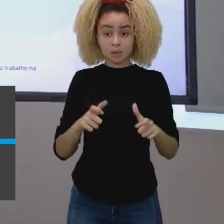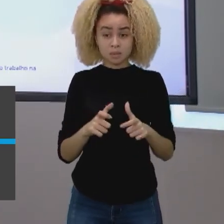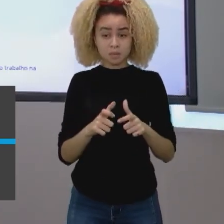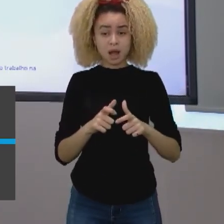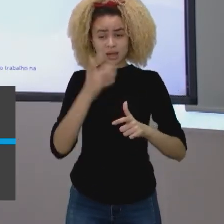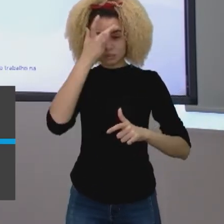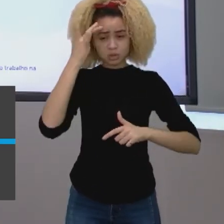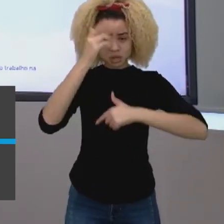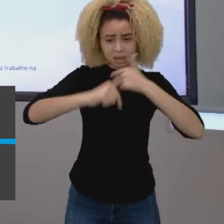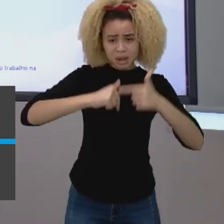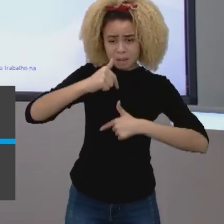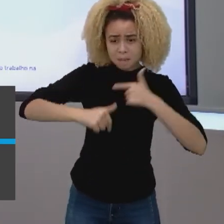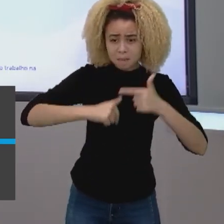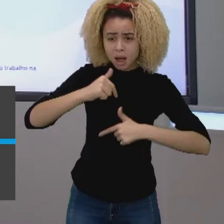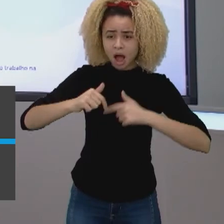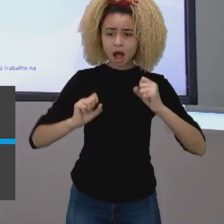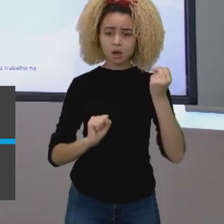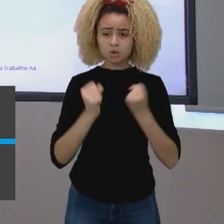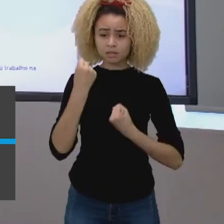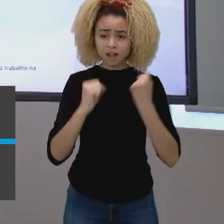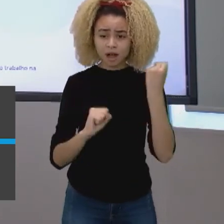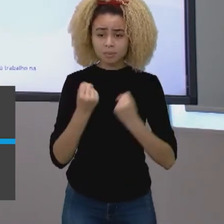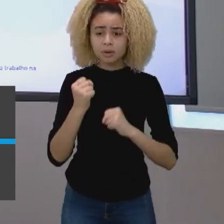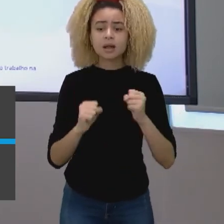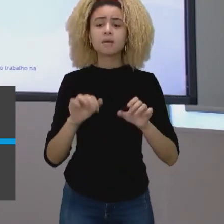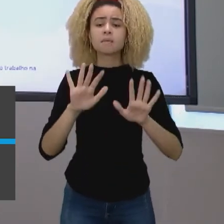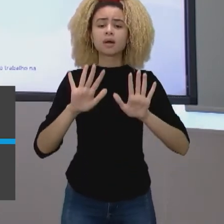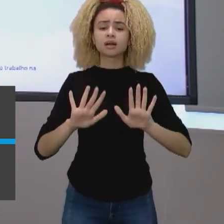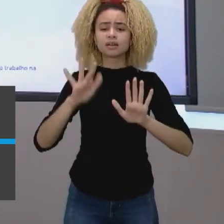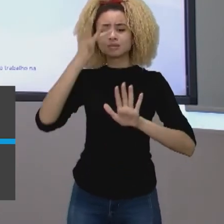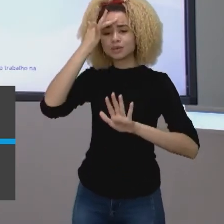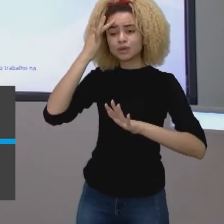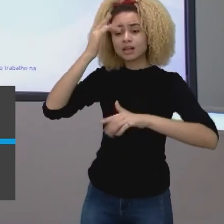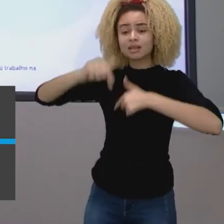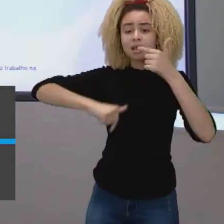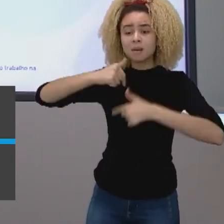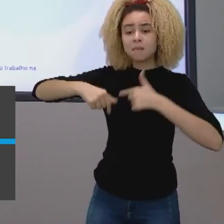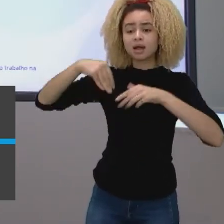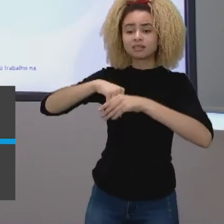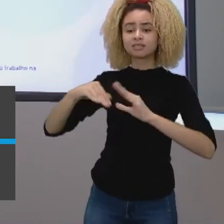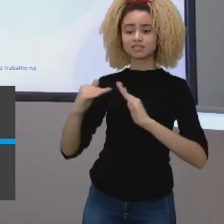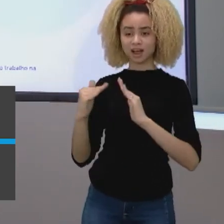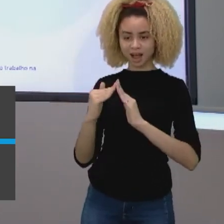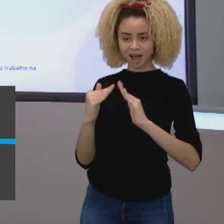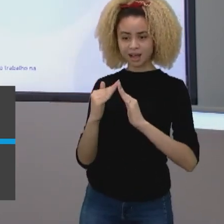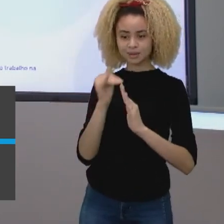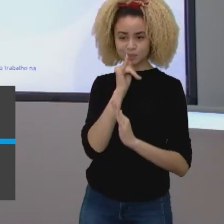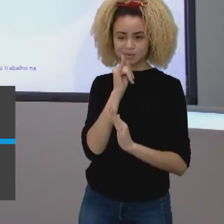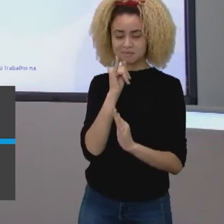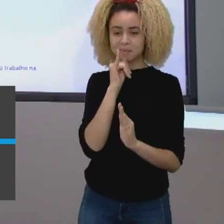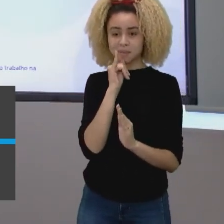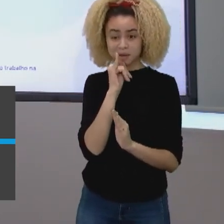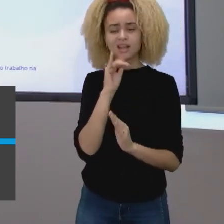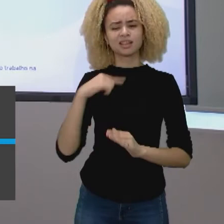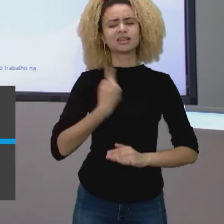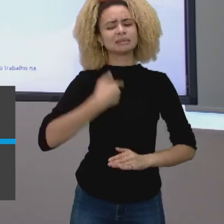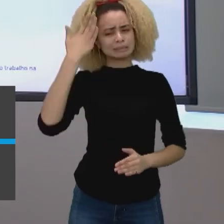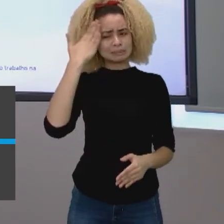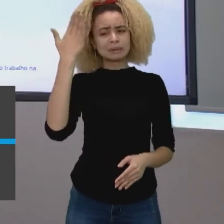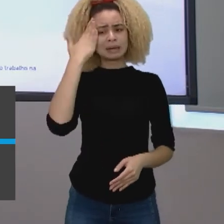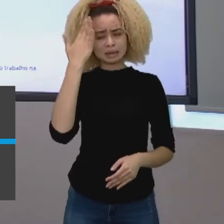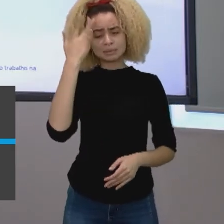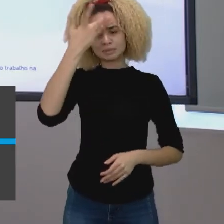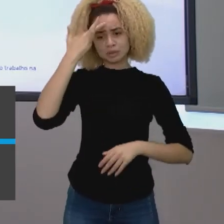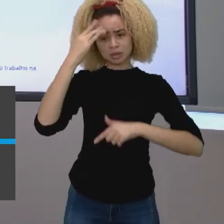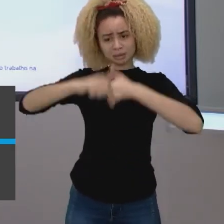no chão da fábrica, mas no setor de serviços também. Então, trabalhadores domésticos, por exemplo. E como, né? A gente sabe como que os